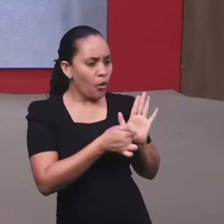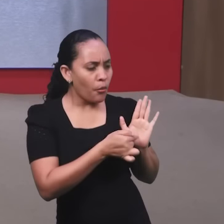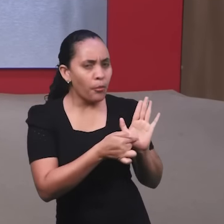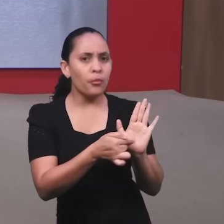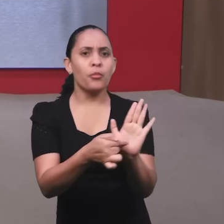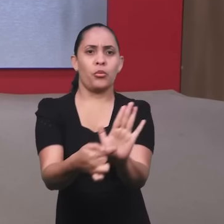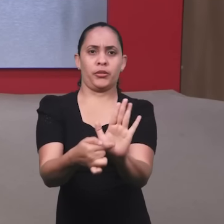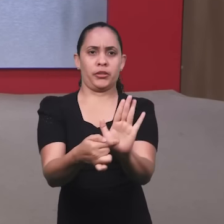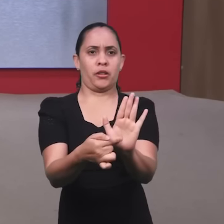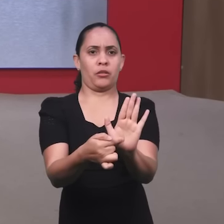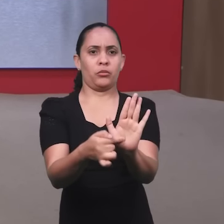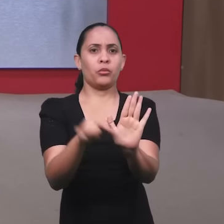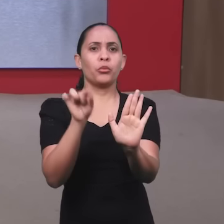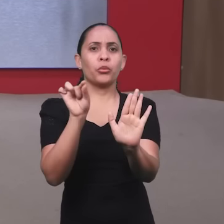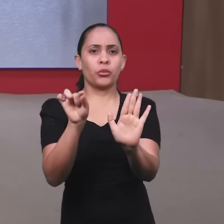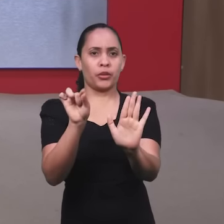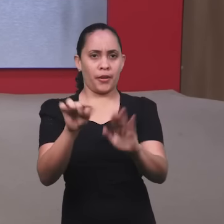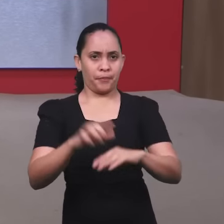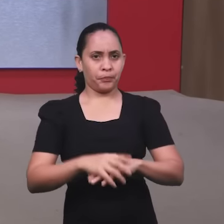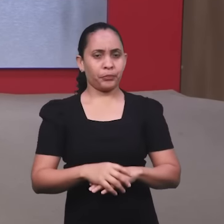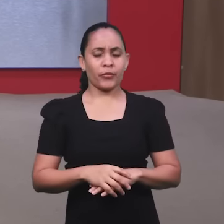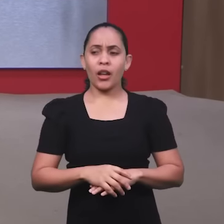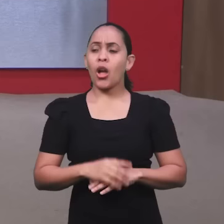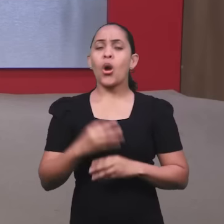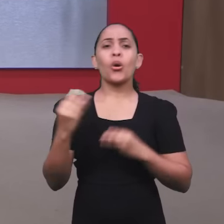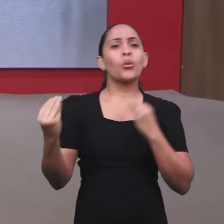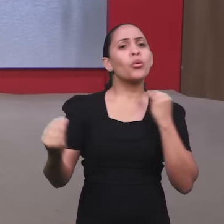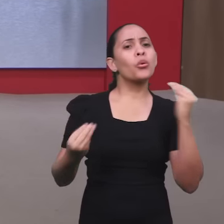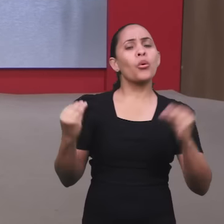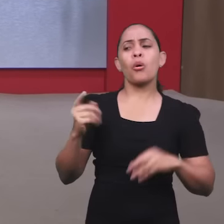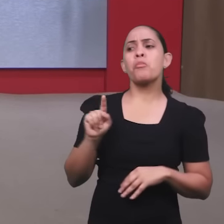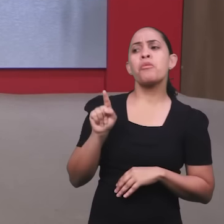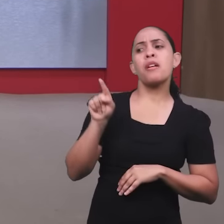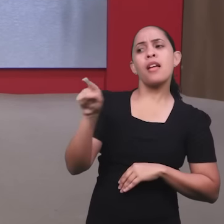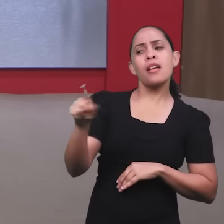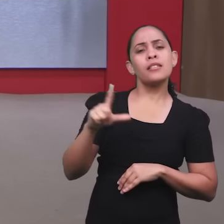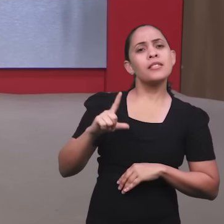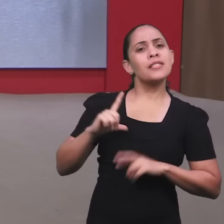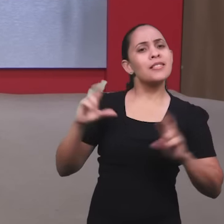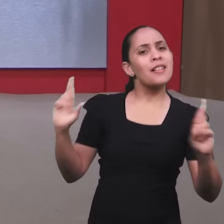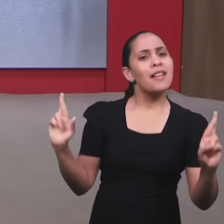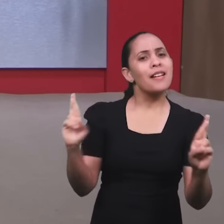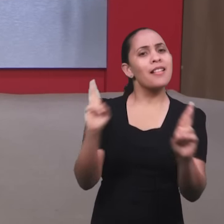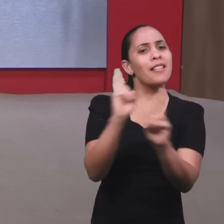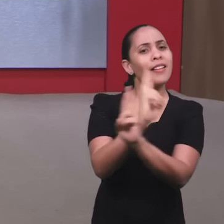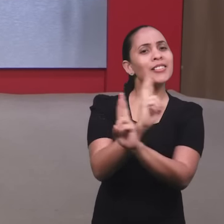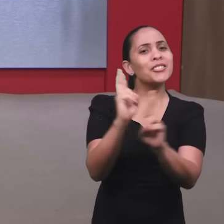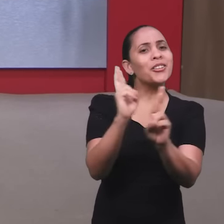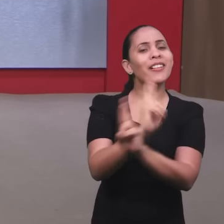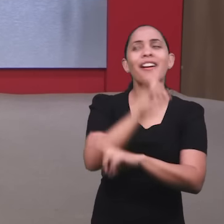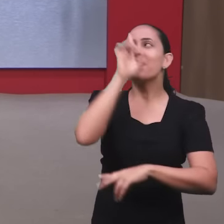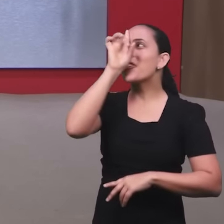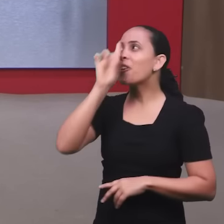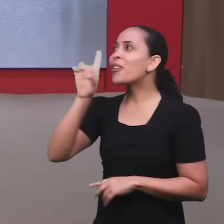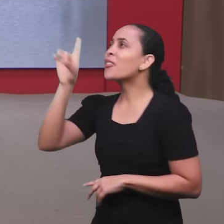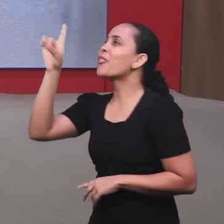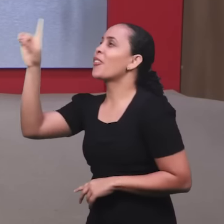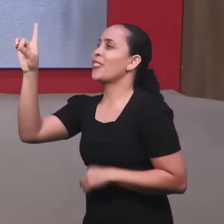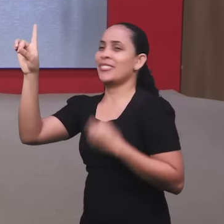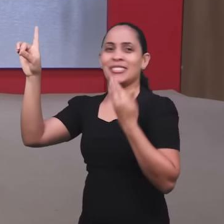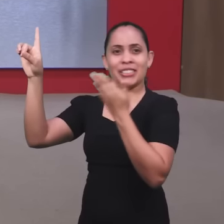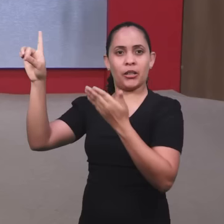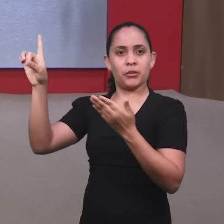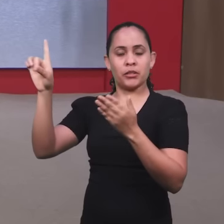verdade, a maneira como ele se relacionava com Deus. Porque ele abre o